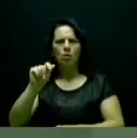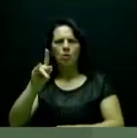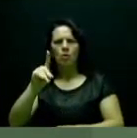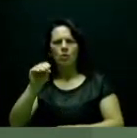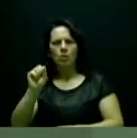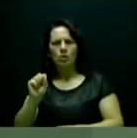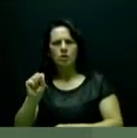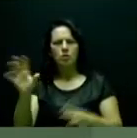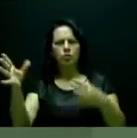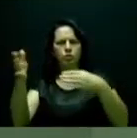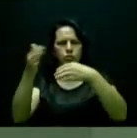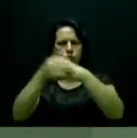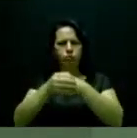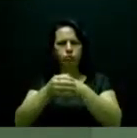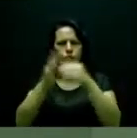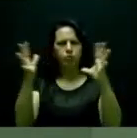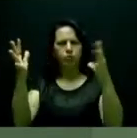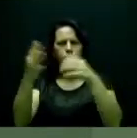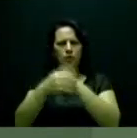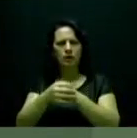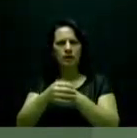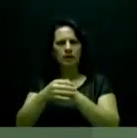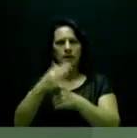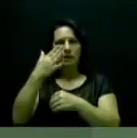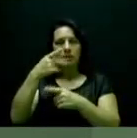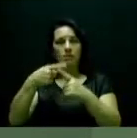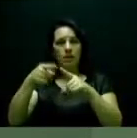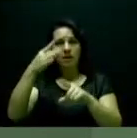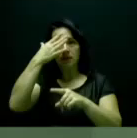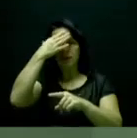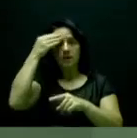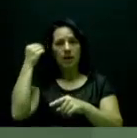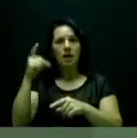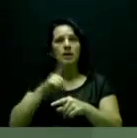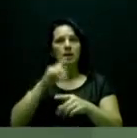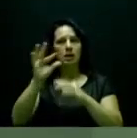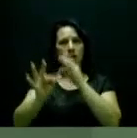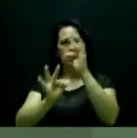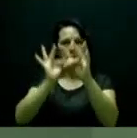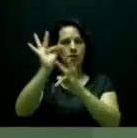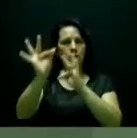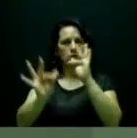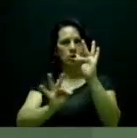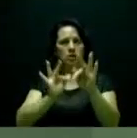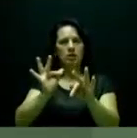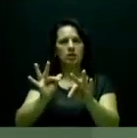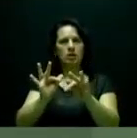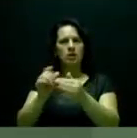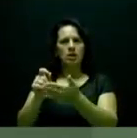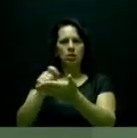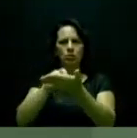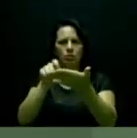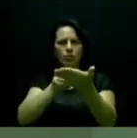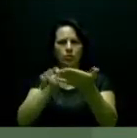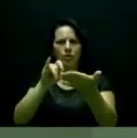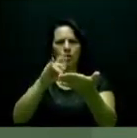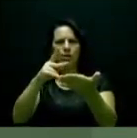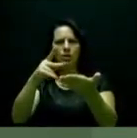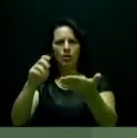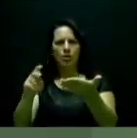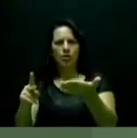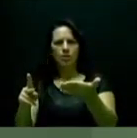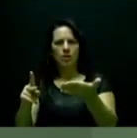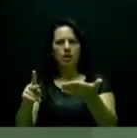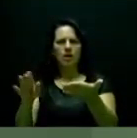eles esquecem que as redes sociais, hoje, né, tem tecnologia suficiente para você rastrear o IP